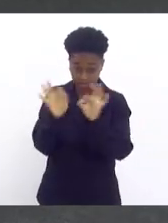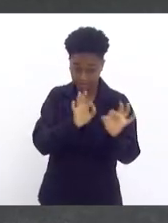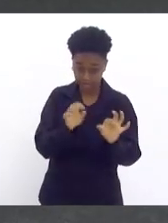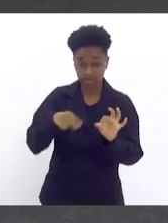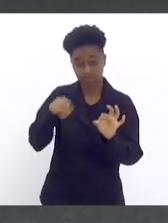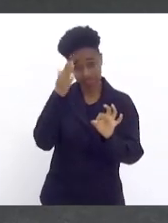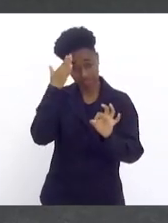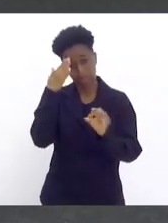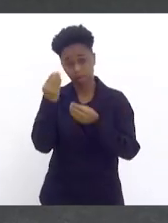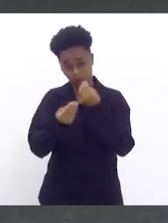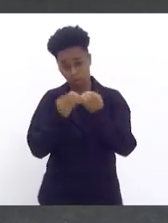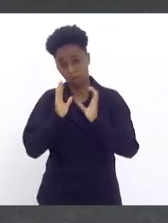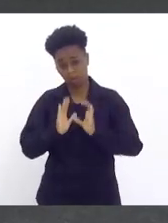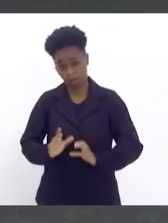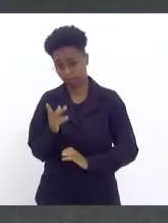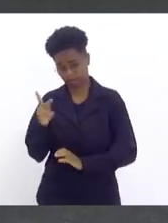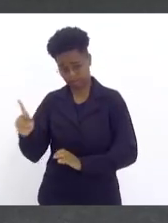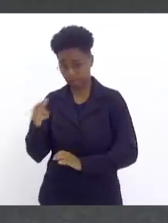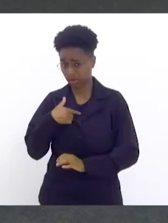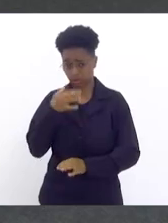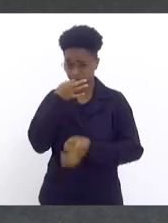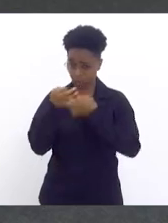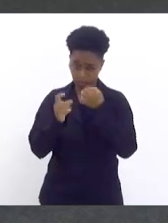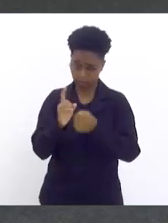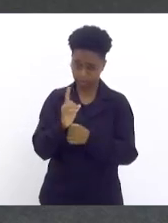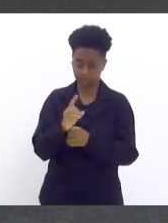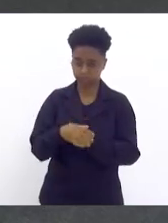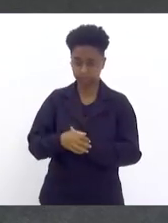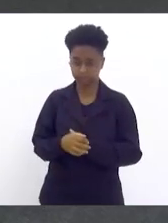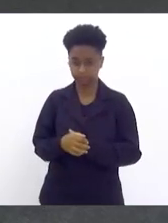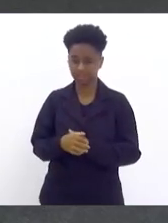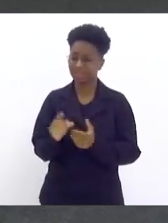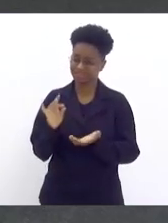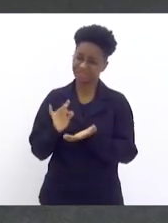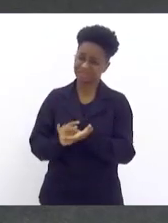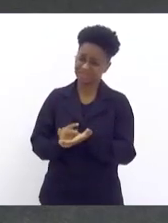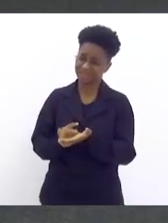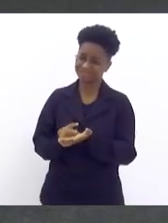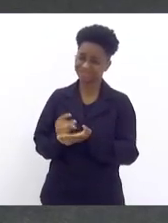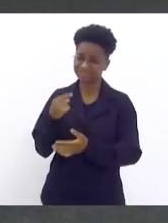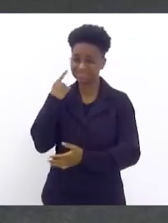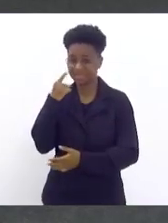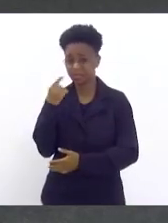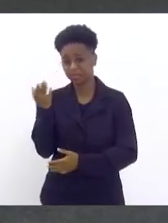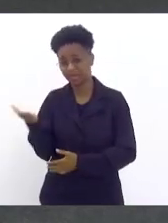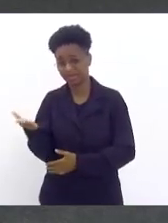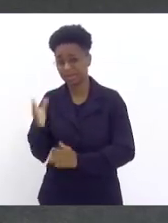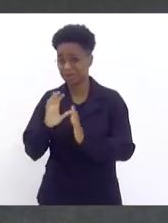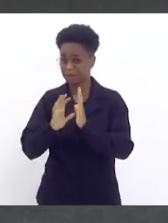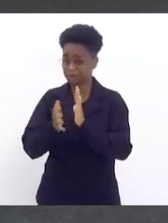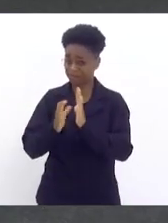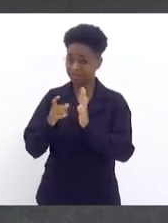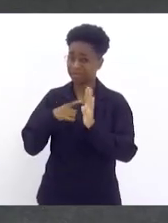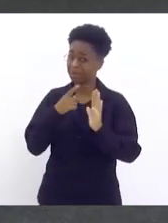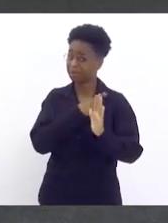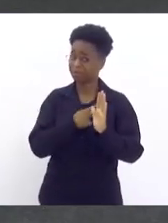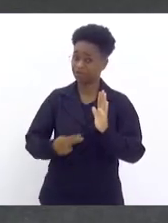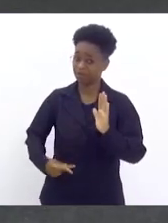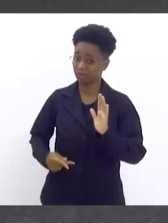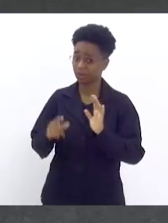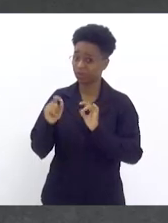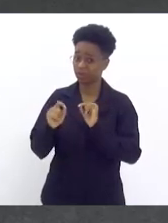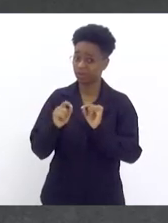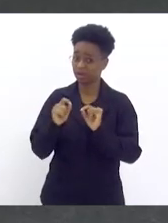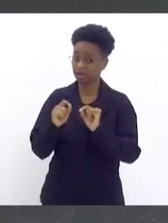sabe como é o comportamento desse Deputado não vou comentar aliás deputado que é de um partido que tem como presidente de honra